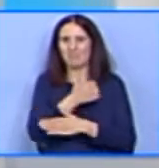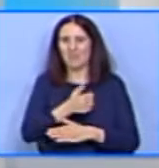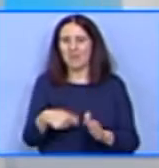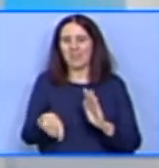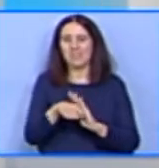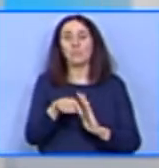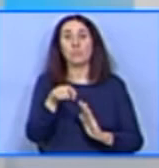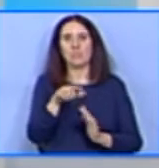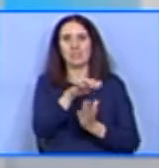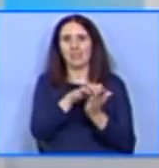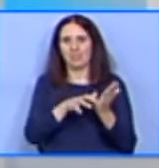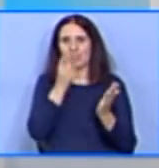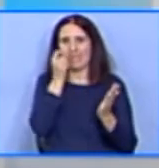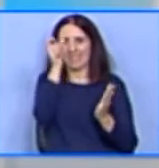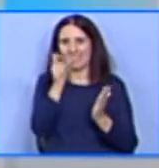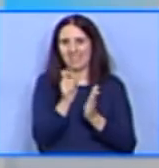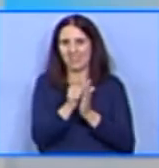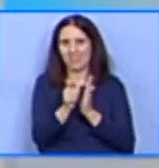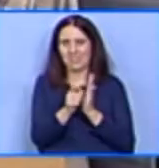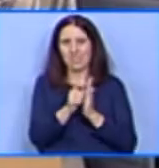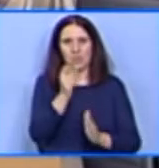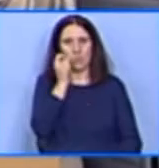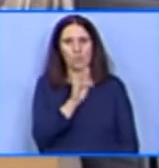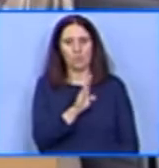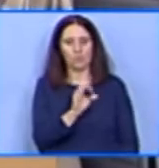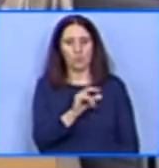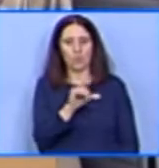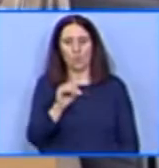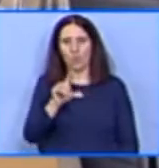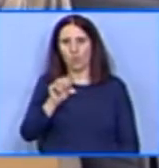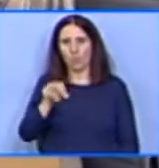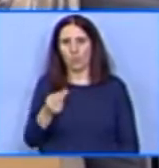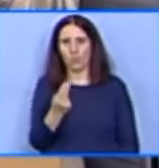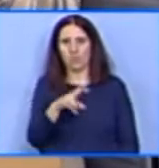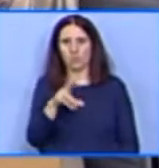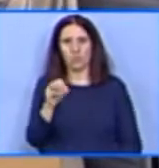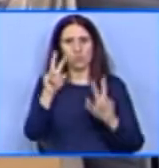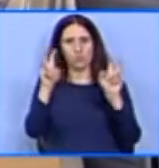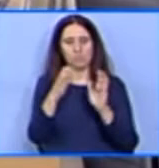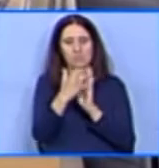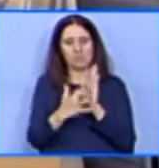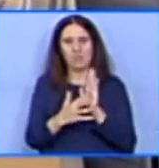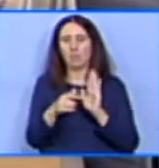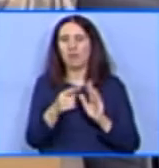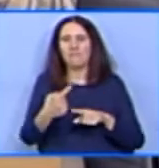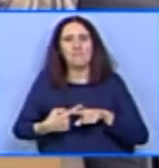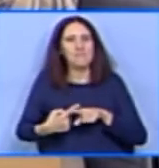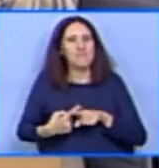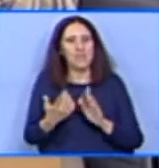porque este texto é da autoria dele, de João Lourenço, e é sobre os Salmos, um livro interessantíssimo da Sagrada